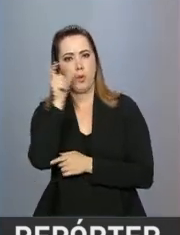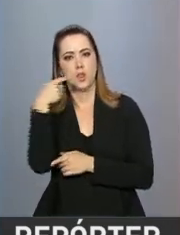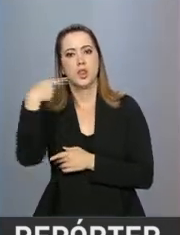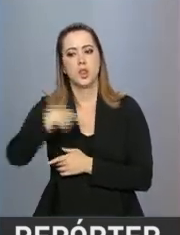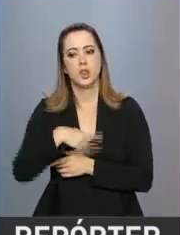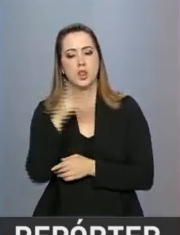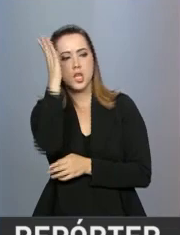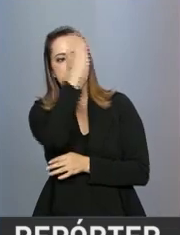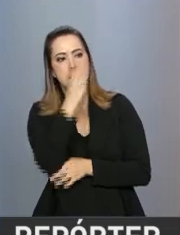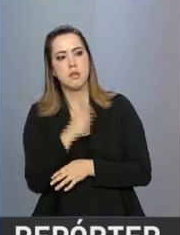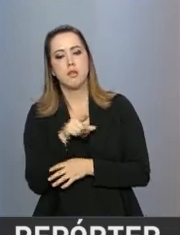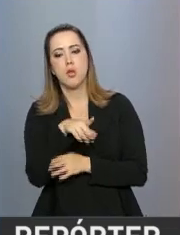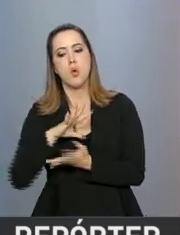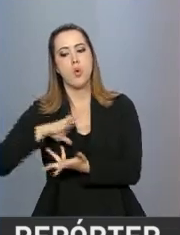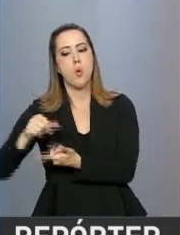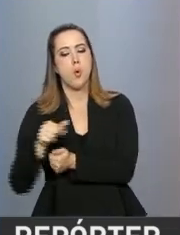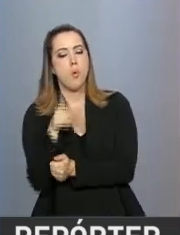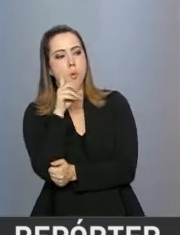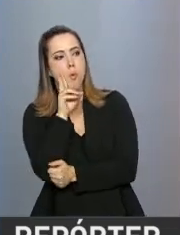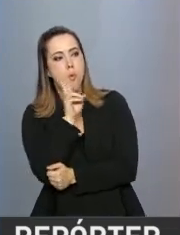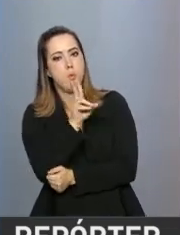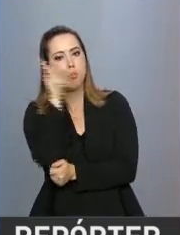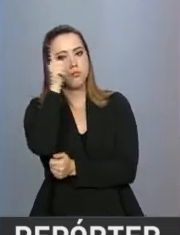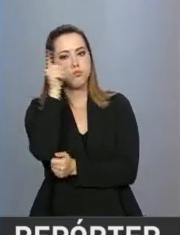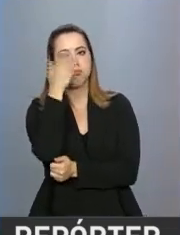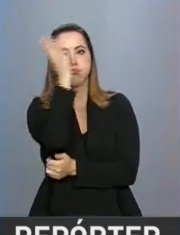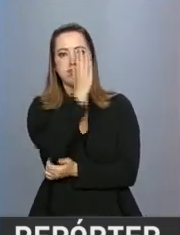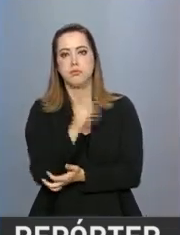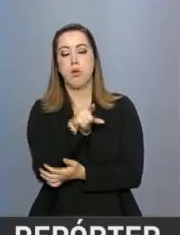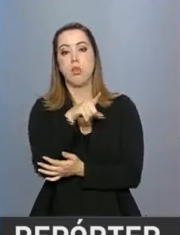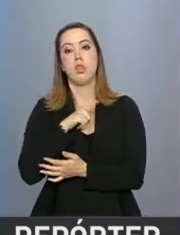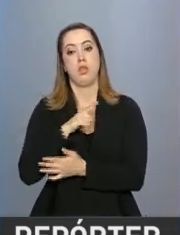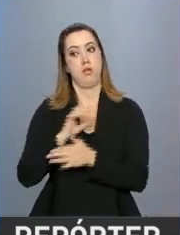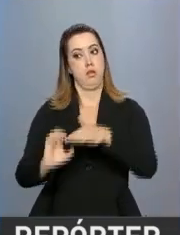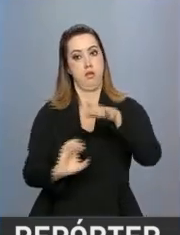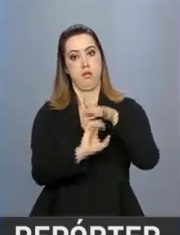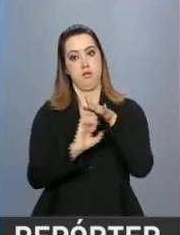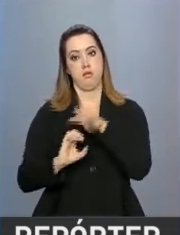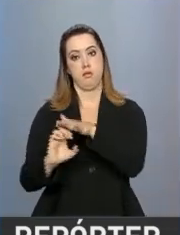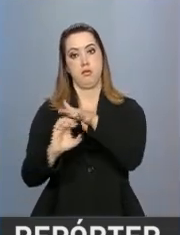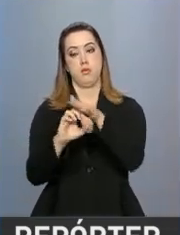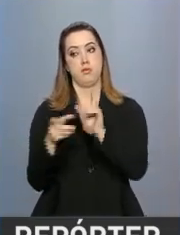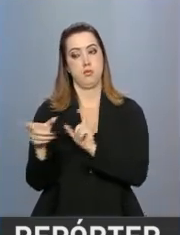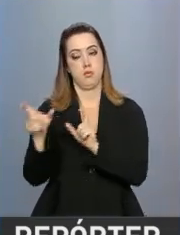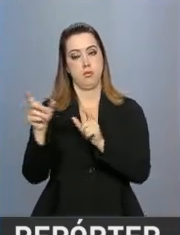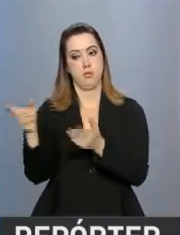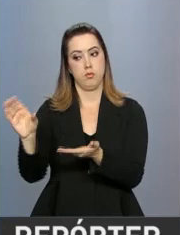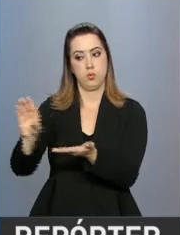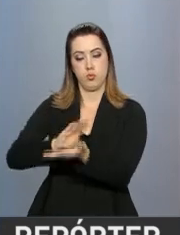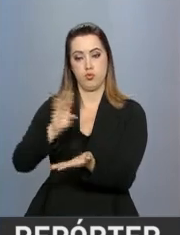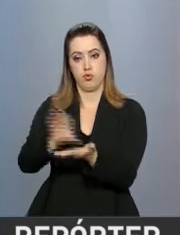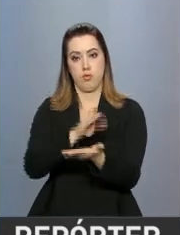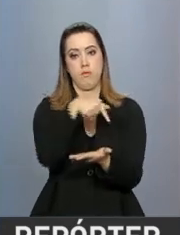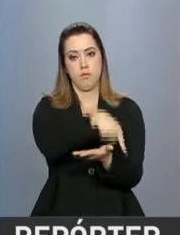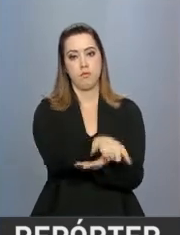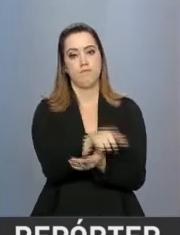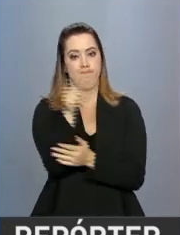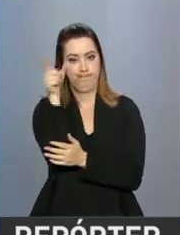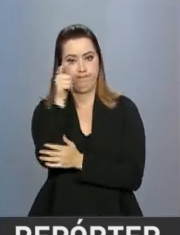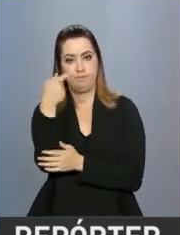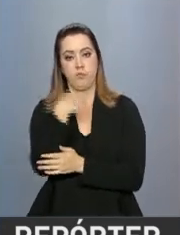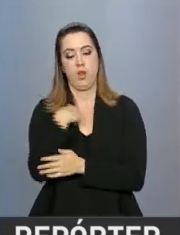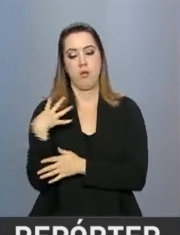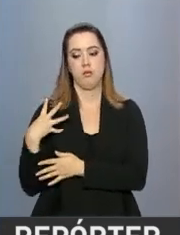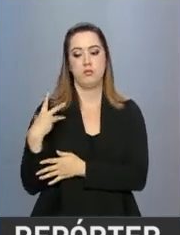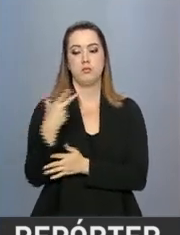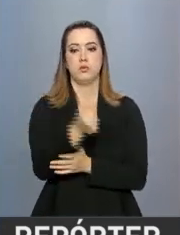internacional sobre o Brasil e há um interesse particular nos projetos de investimento. Nós temos já, ao longo desse período